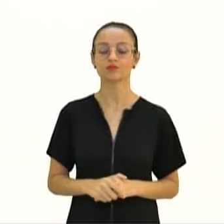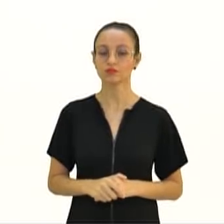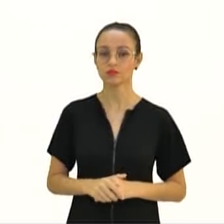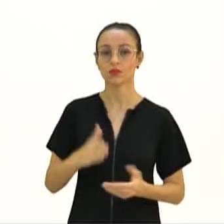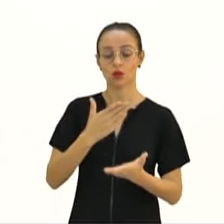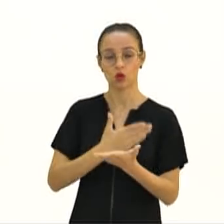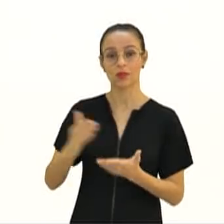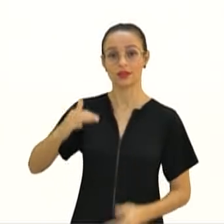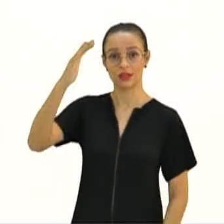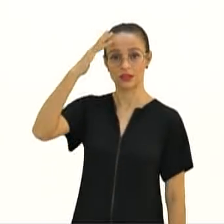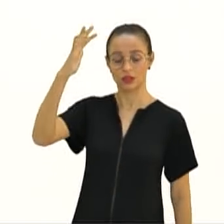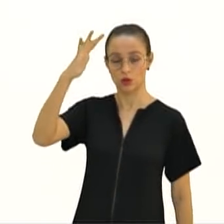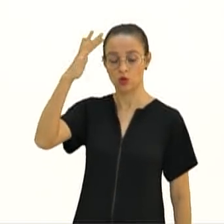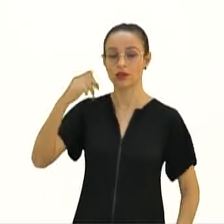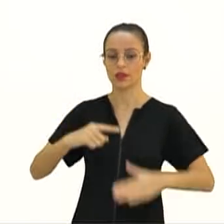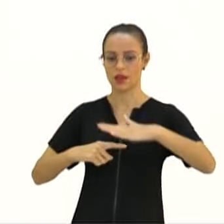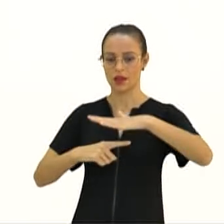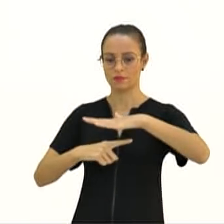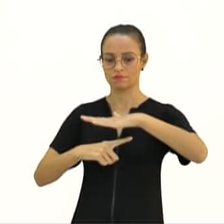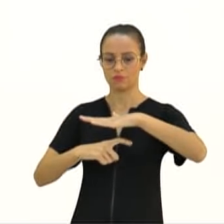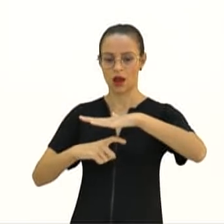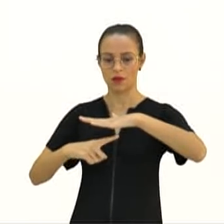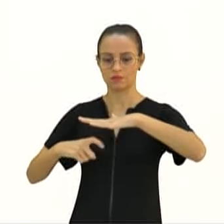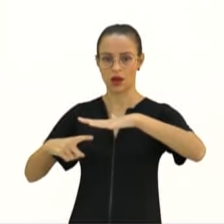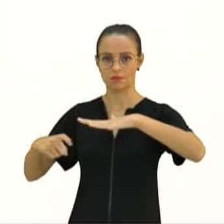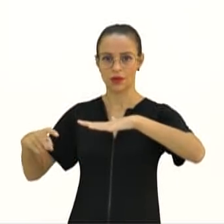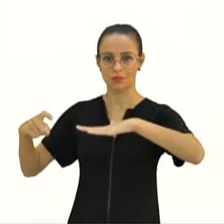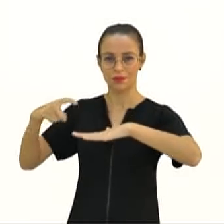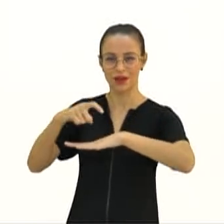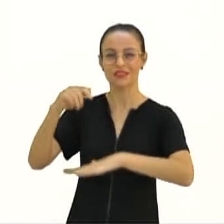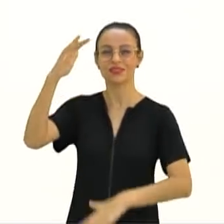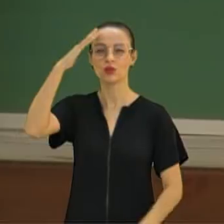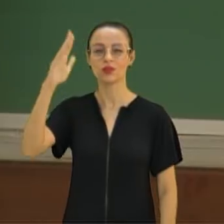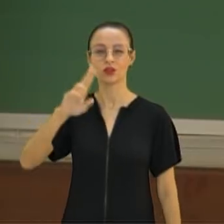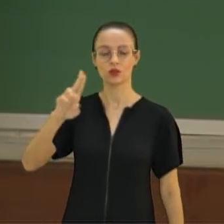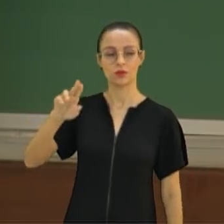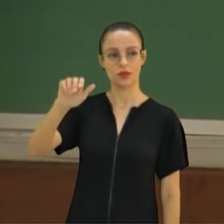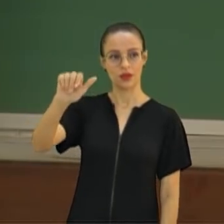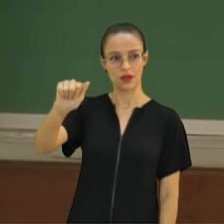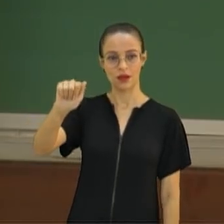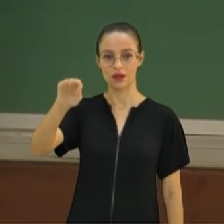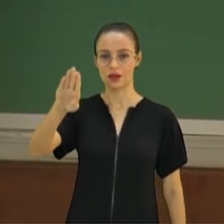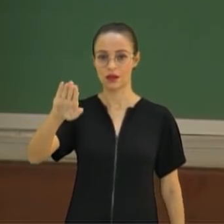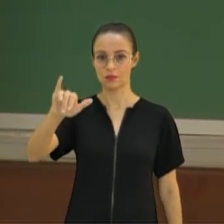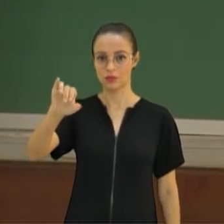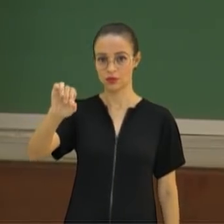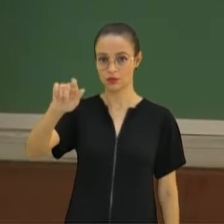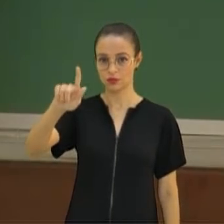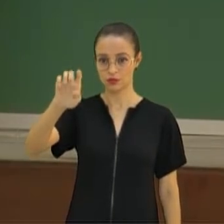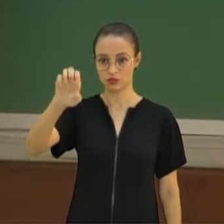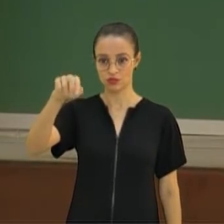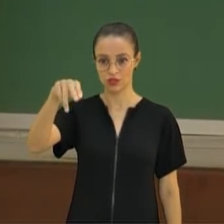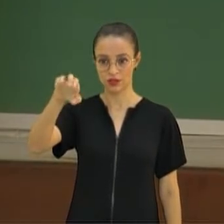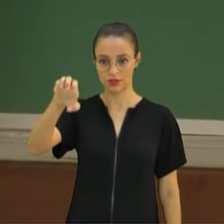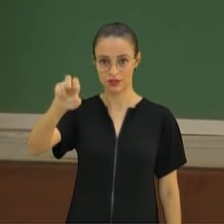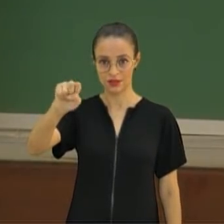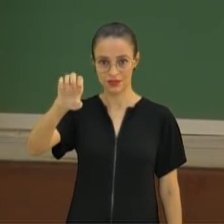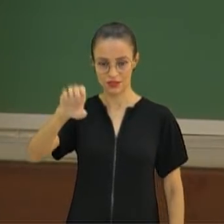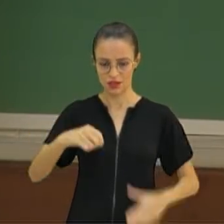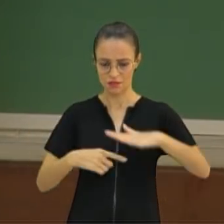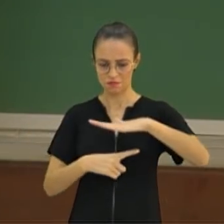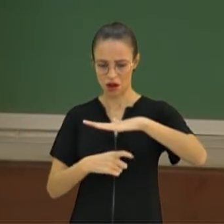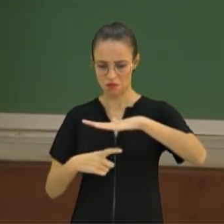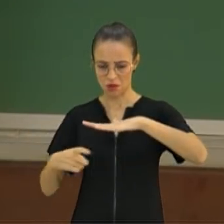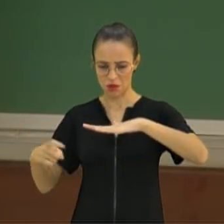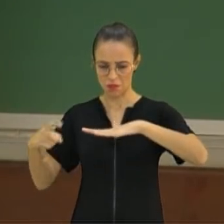com a biogênese. Assim, a princípio a biogênese parece uma teoria até sem pé nem cabeça, ridícula de certa